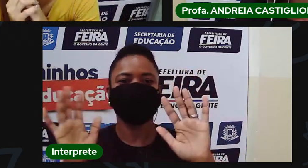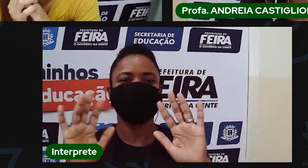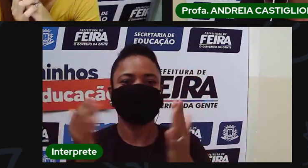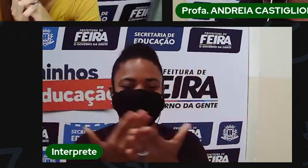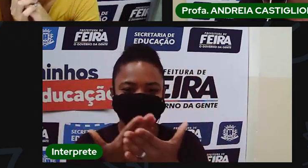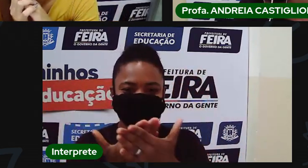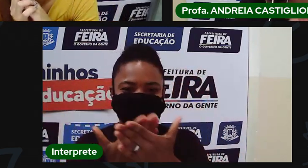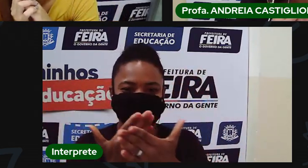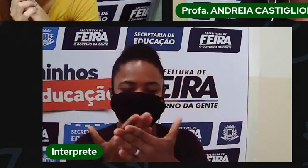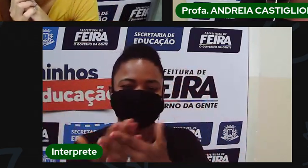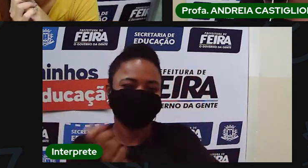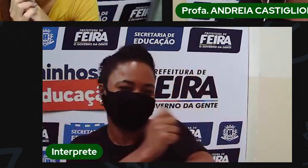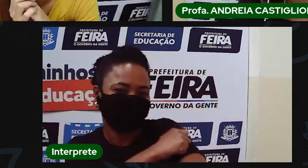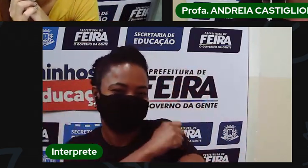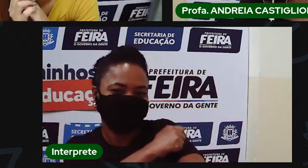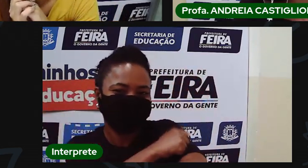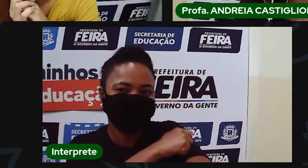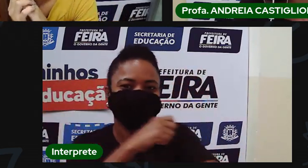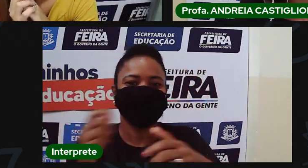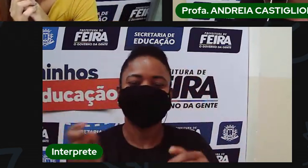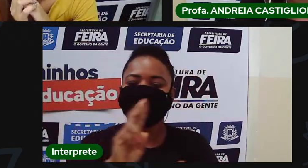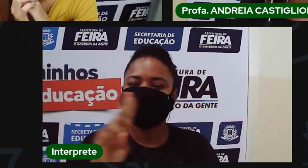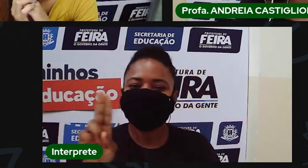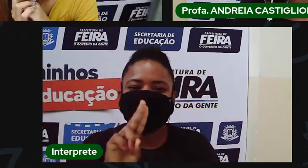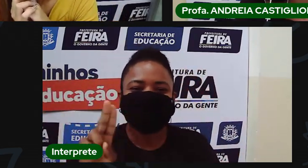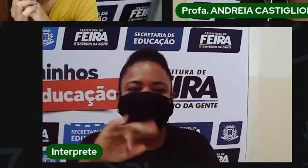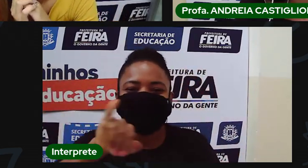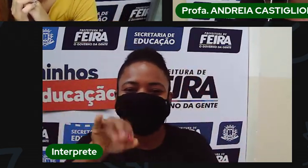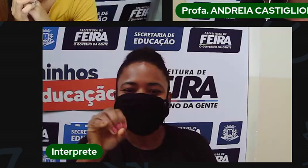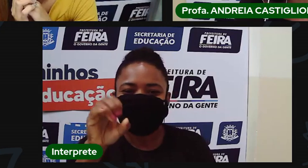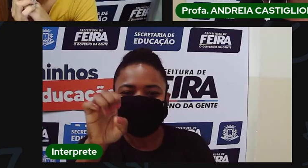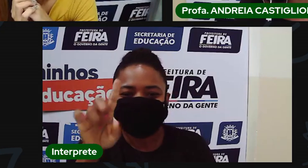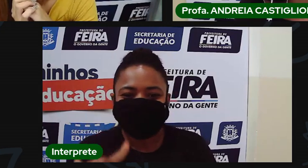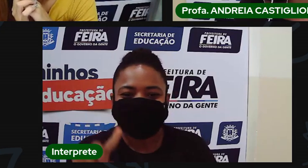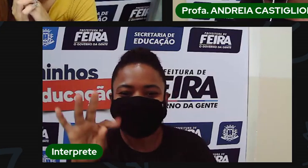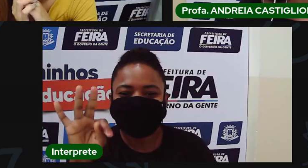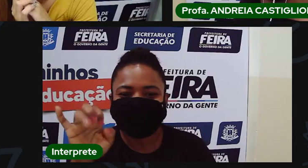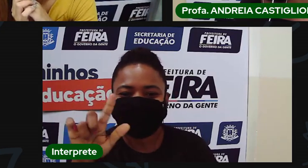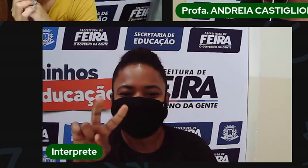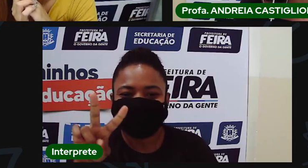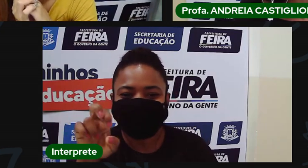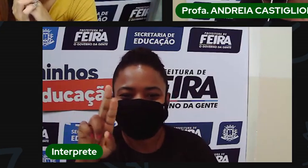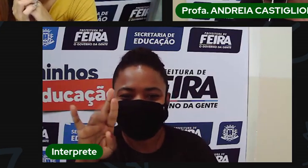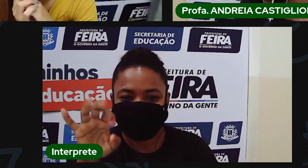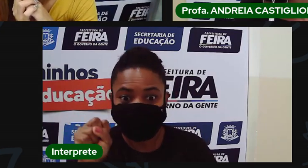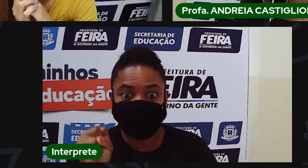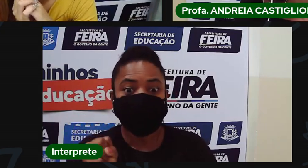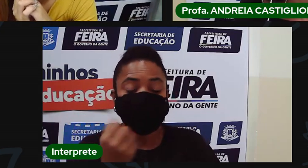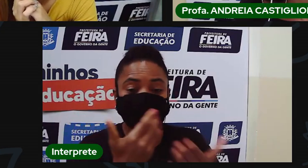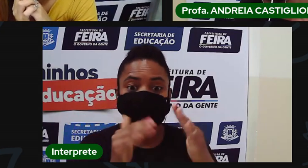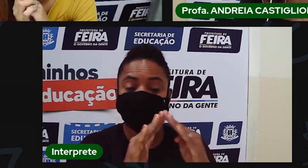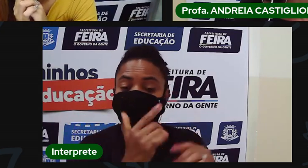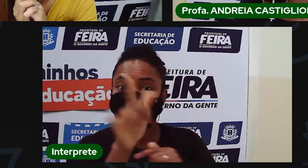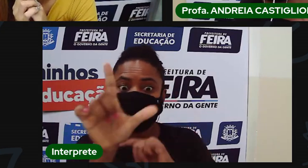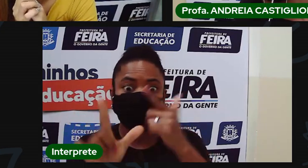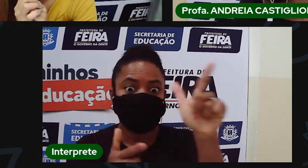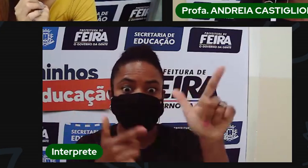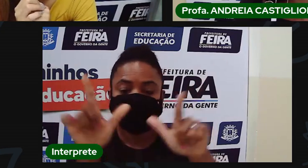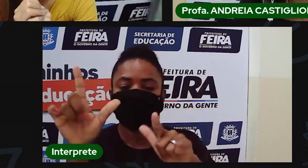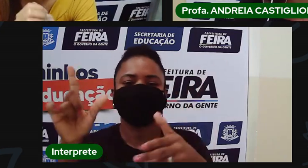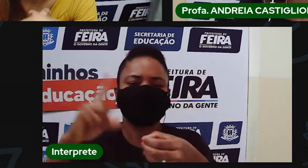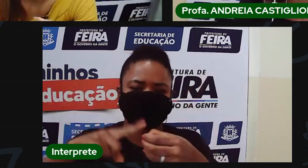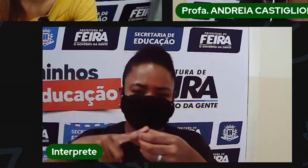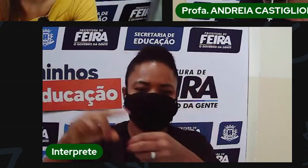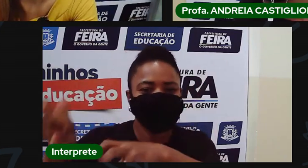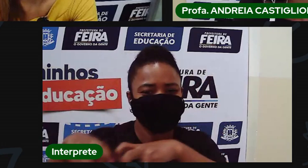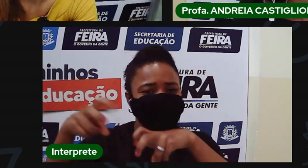vi a galerinha aí, do José Tavares, né, e outras escolas também que fazem parte dessa realidade do campo.